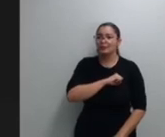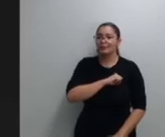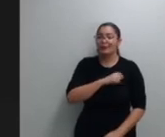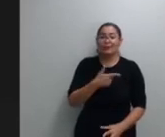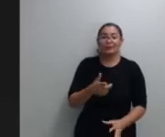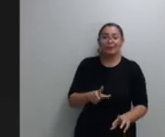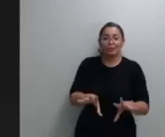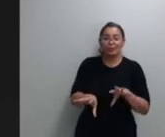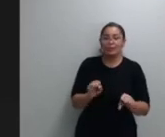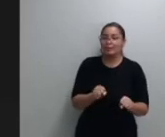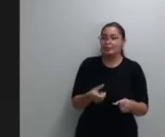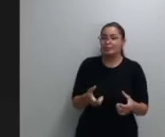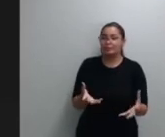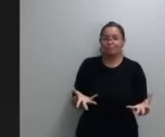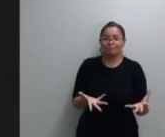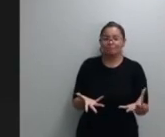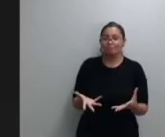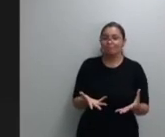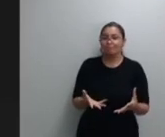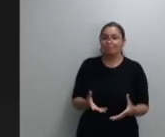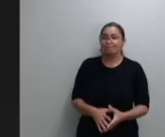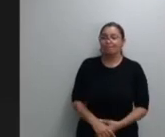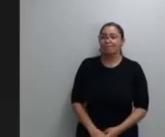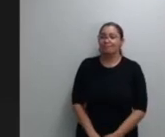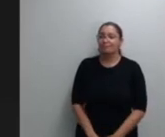céu para esses aproveitadores.